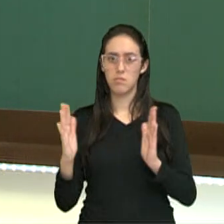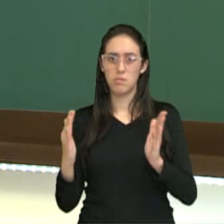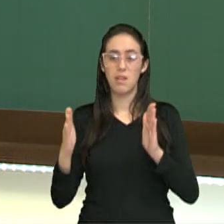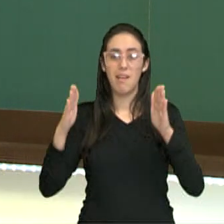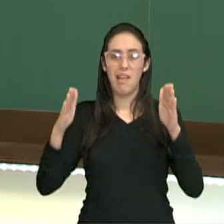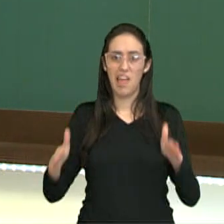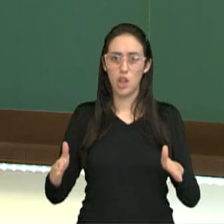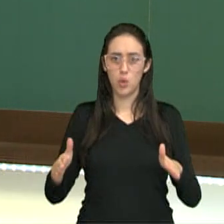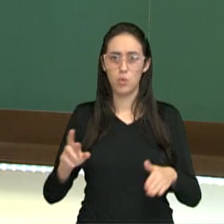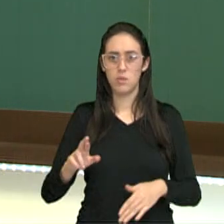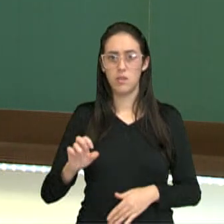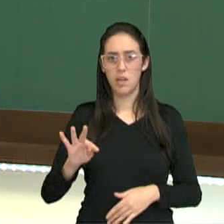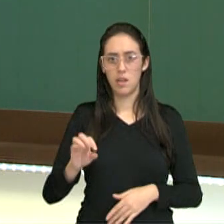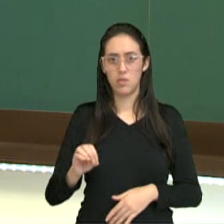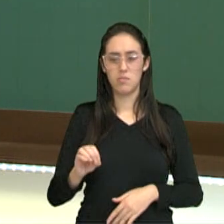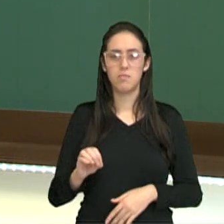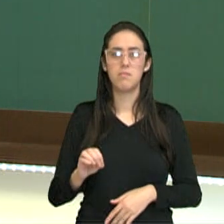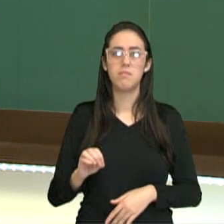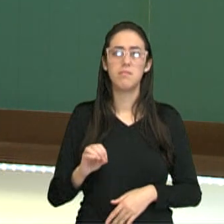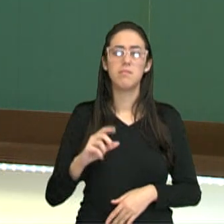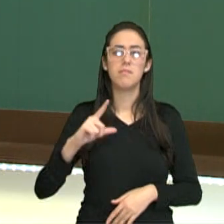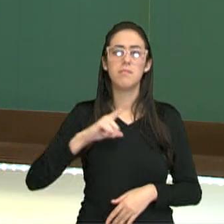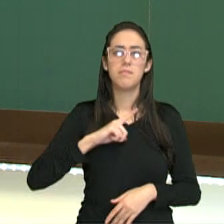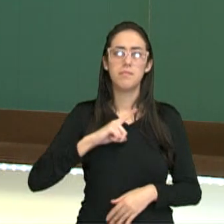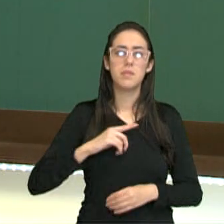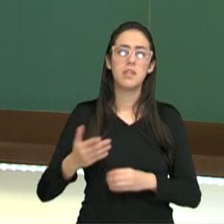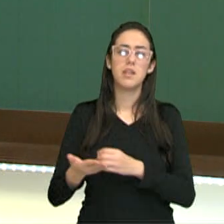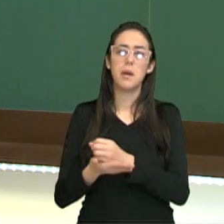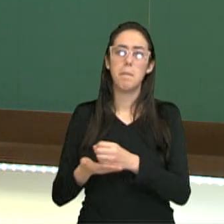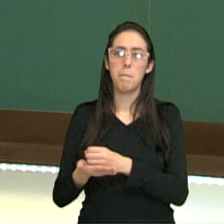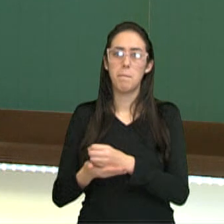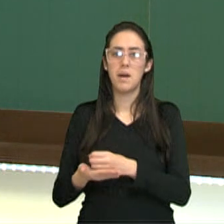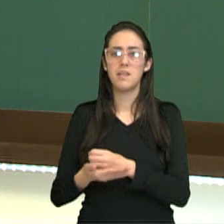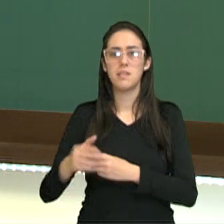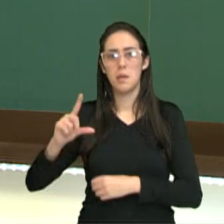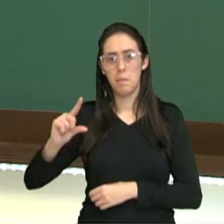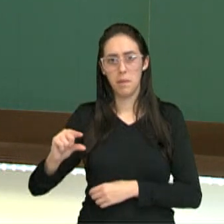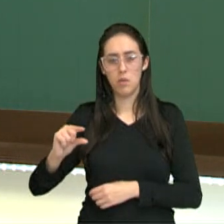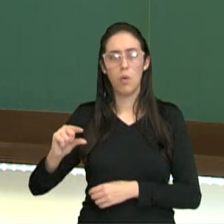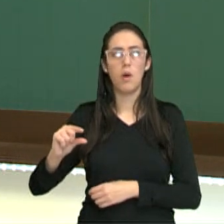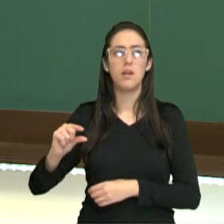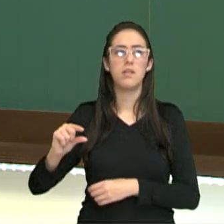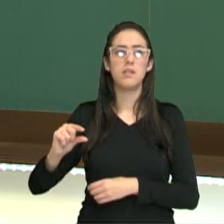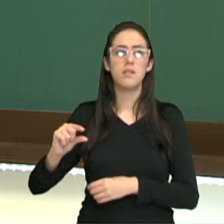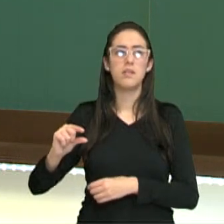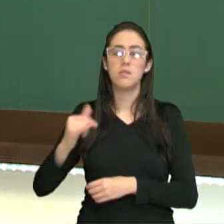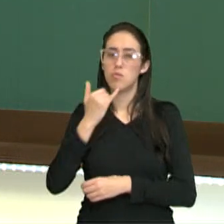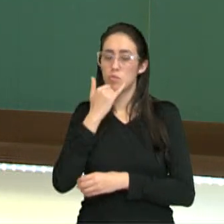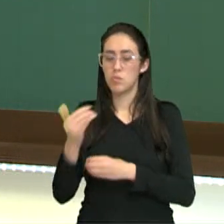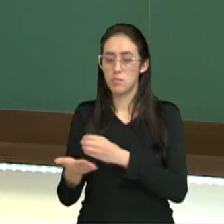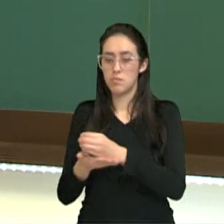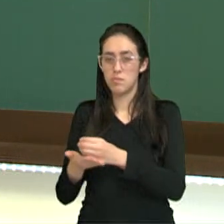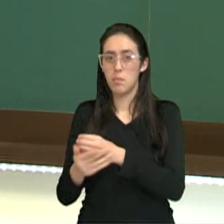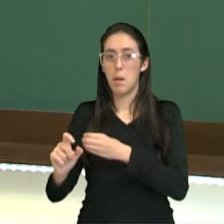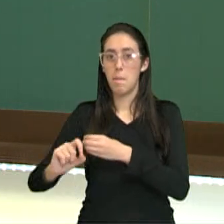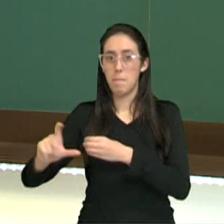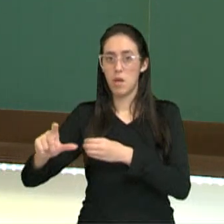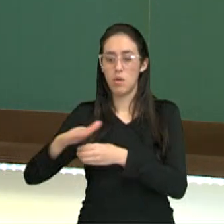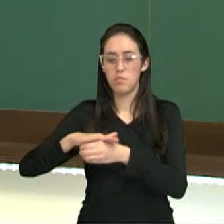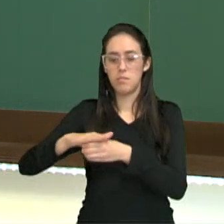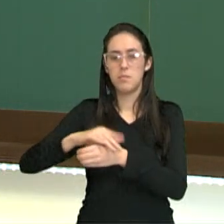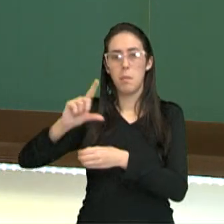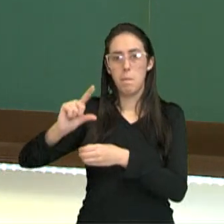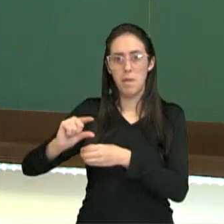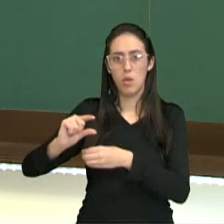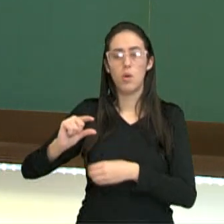retos aqui. Então, ele é formado exatamente por uma base menor, aqui a base maior, e aqui está a altura do nosso trapézio.